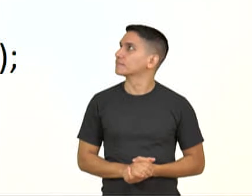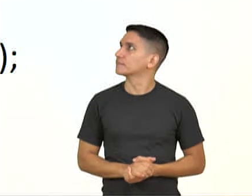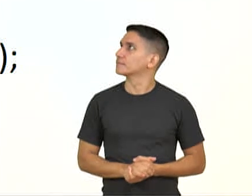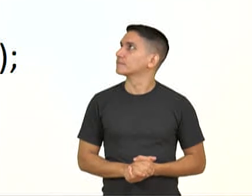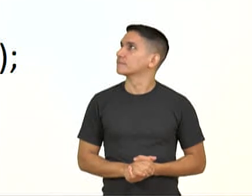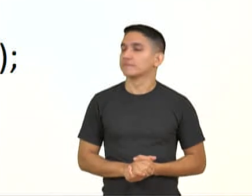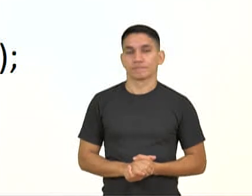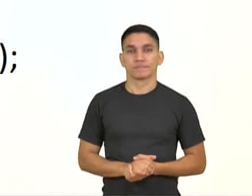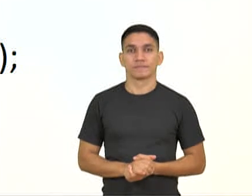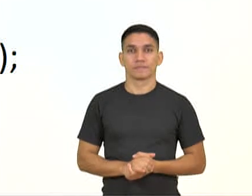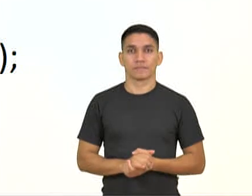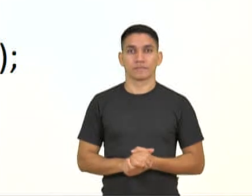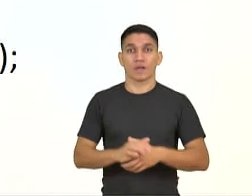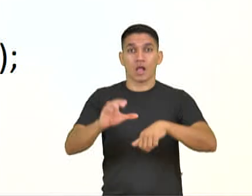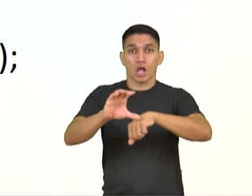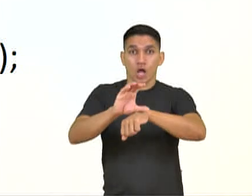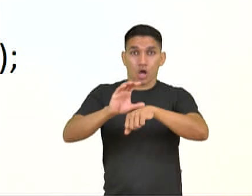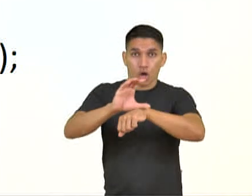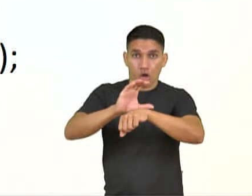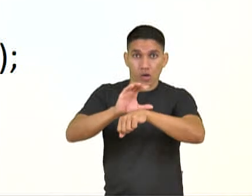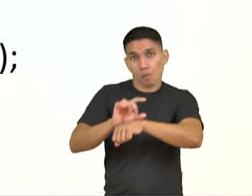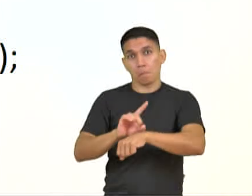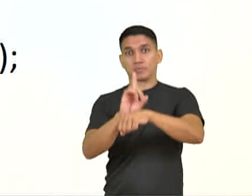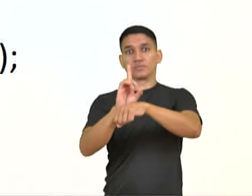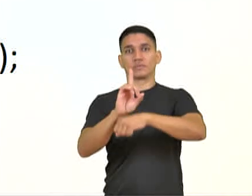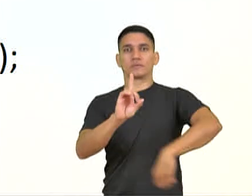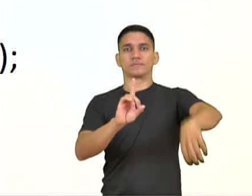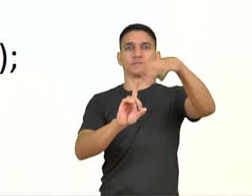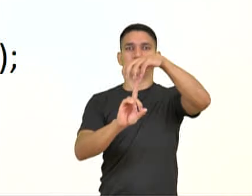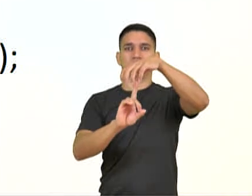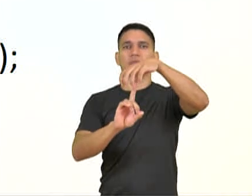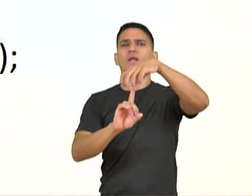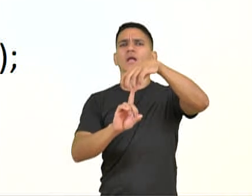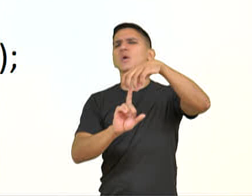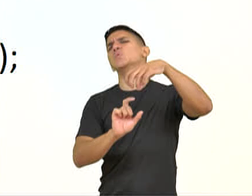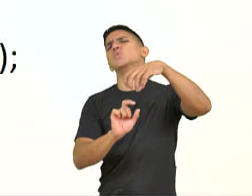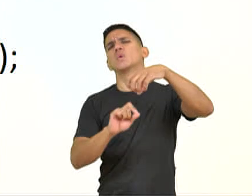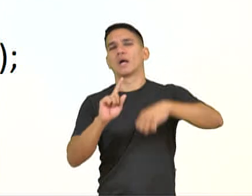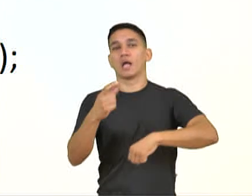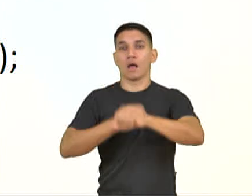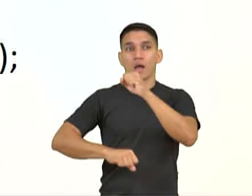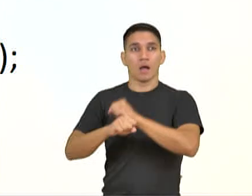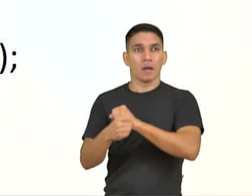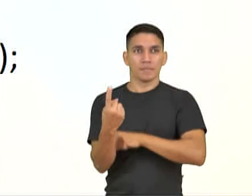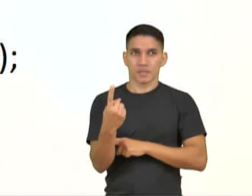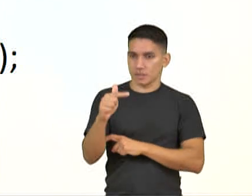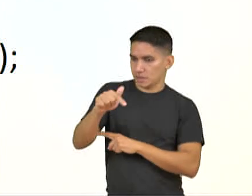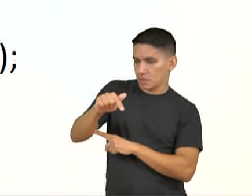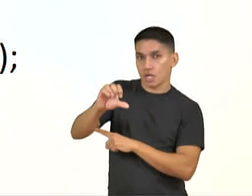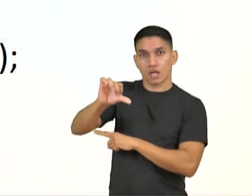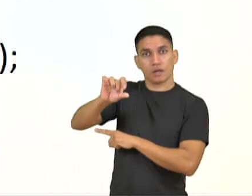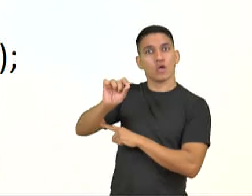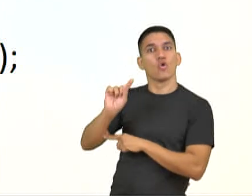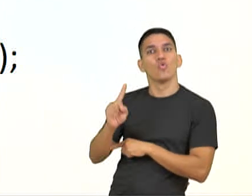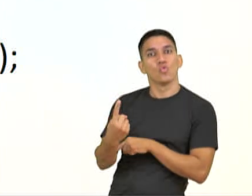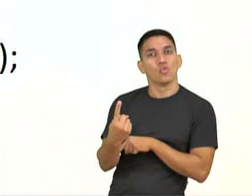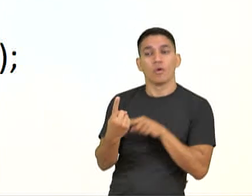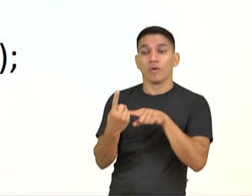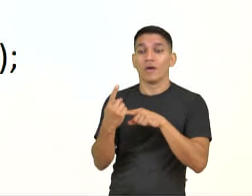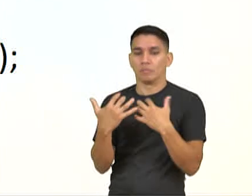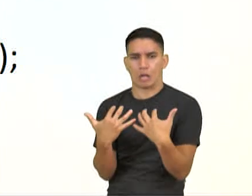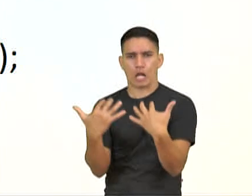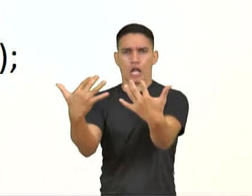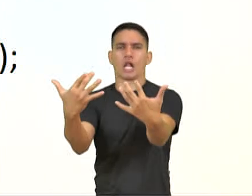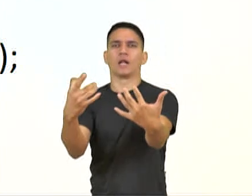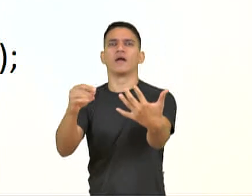A monarquia constitucional. No ano de 1791, a Assembleia Nacional Constituinte, ela vai